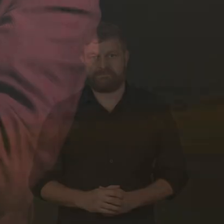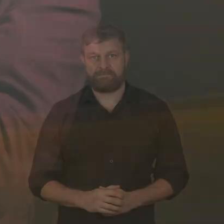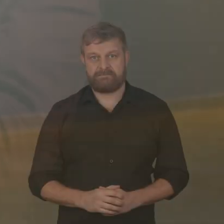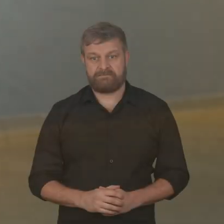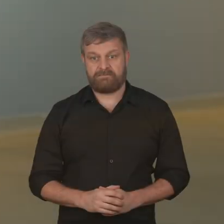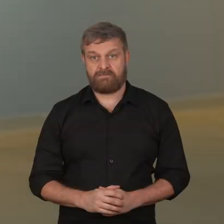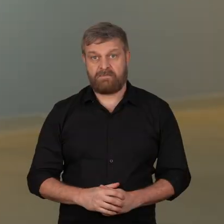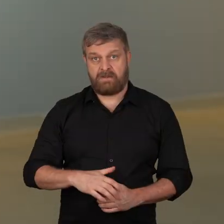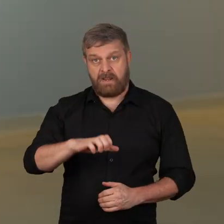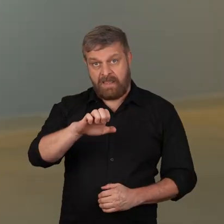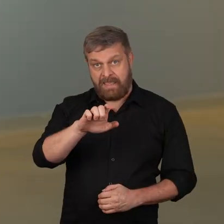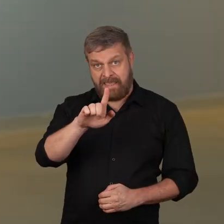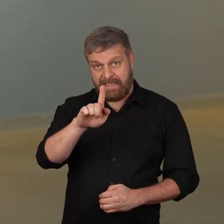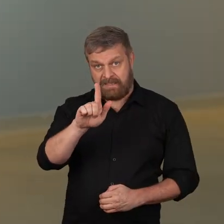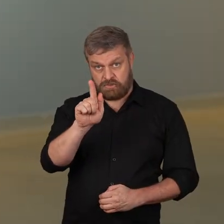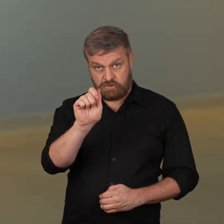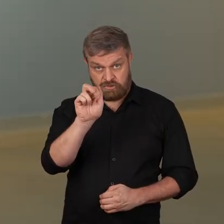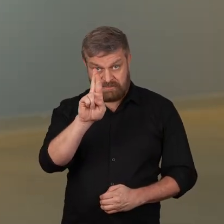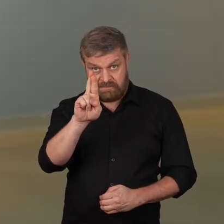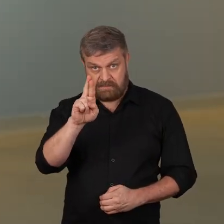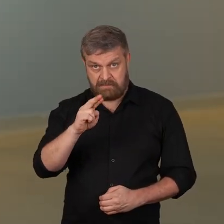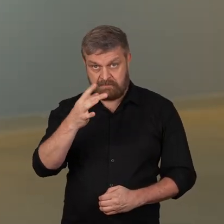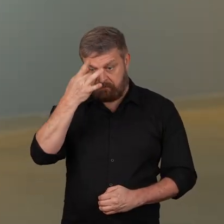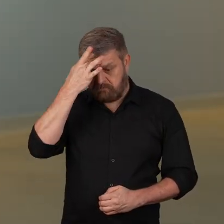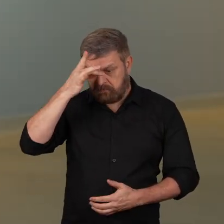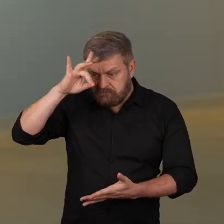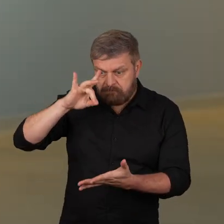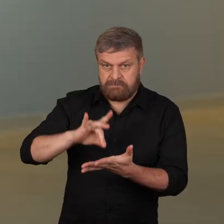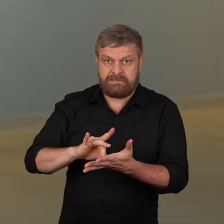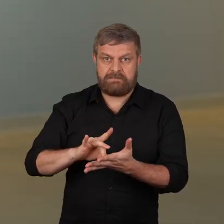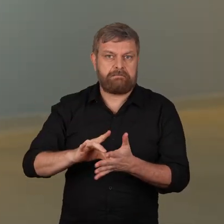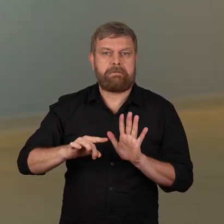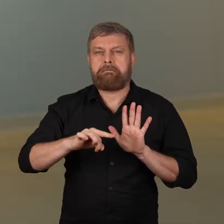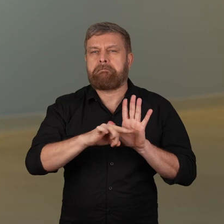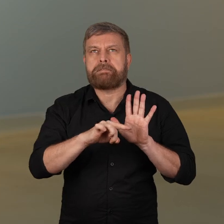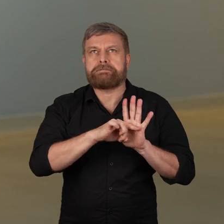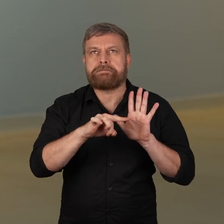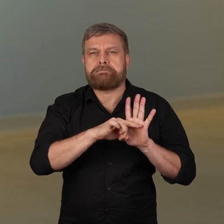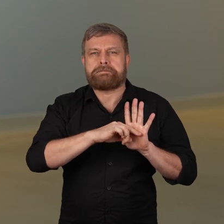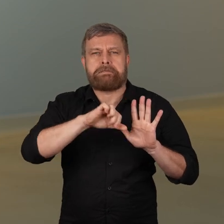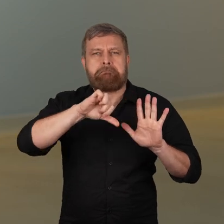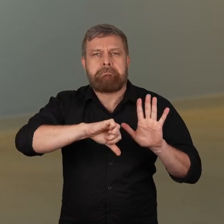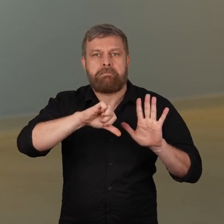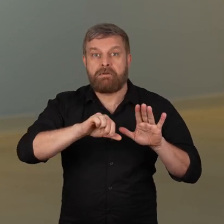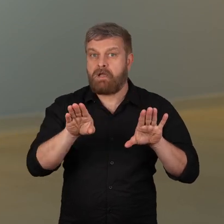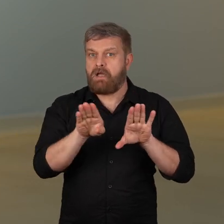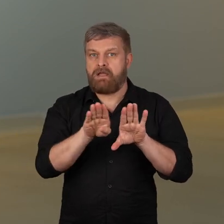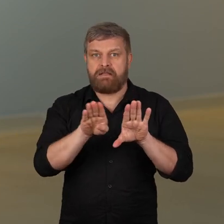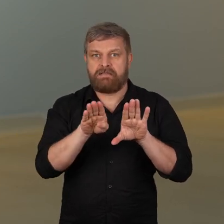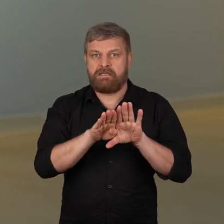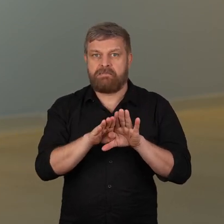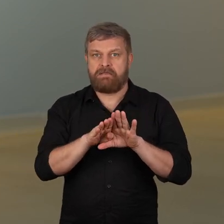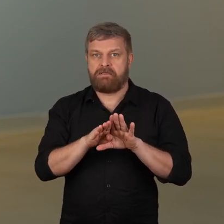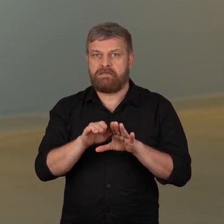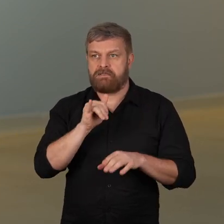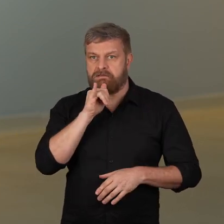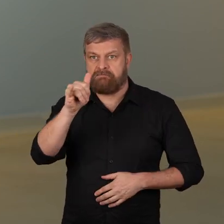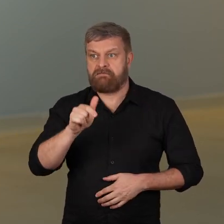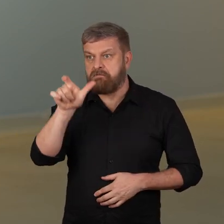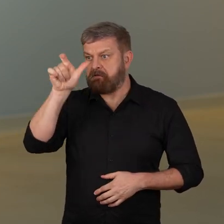Morin é um pensador realista. Ele não é pessimista e eu não diria também que ele é